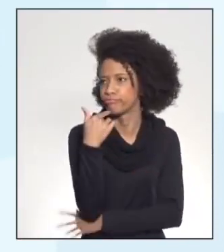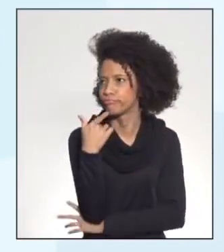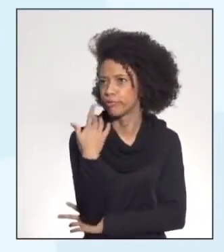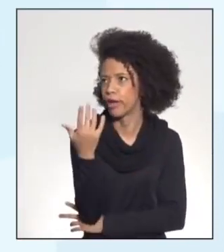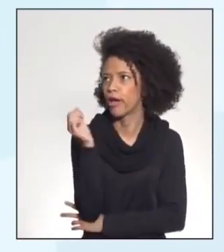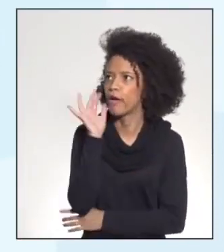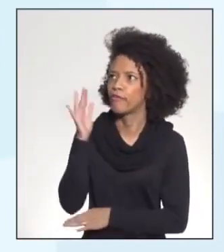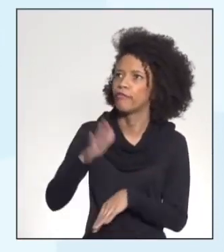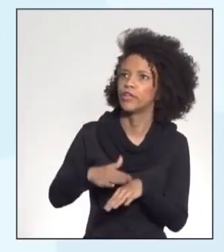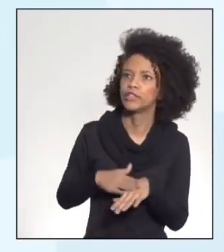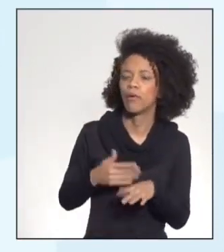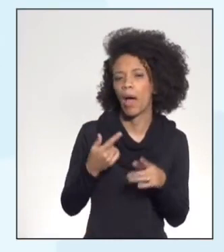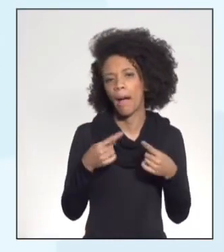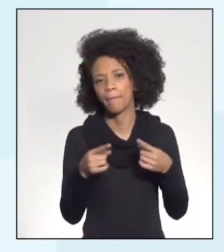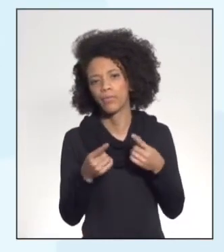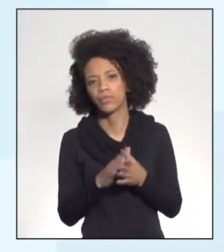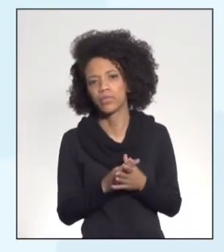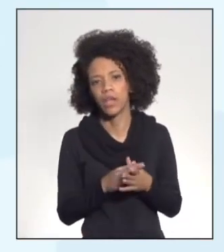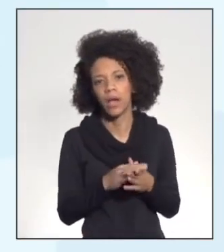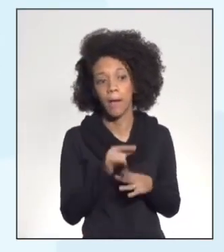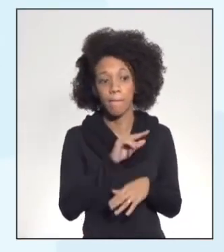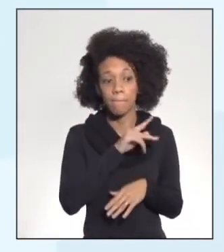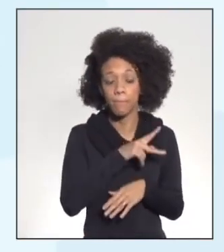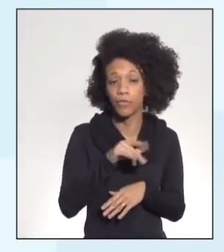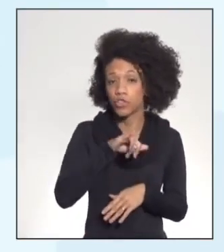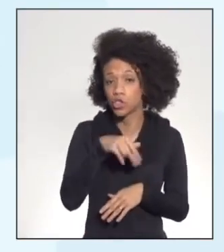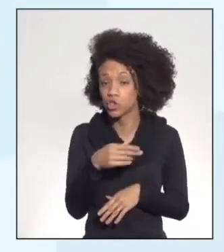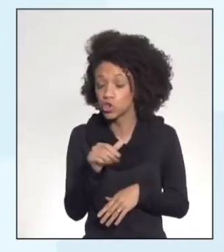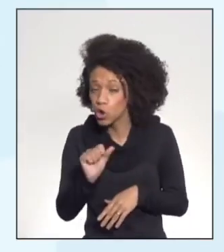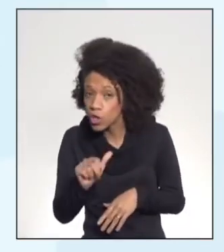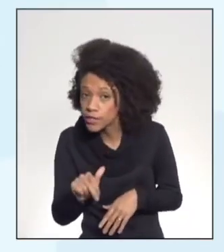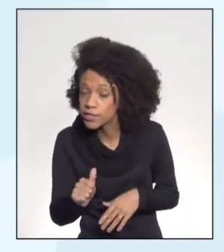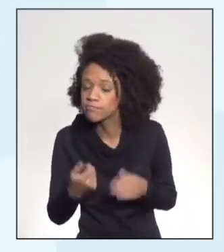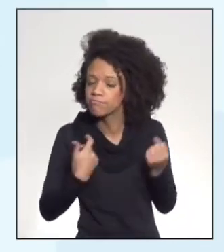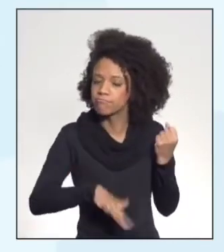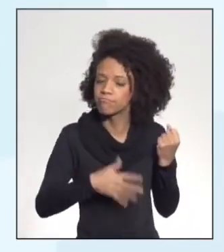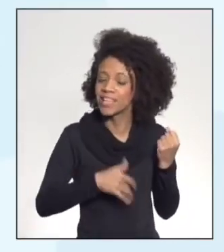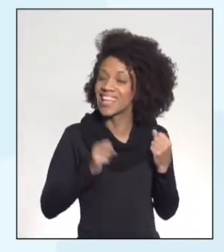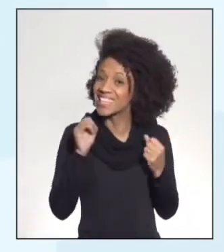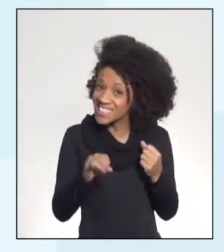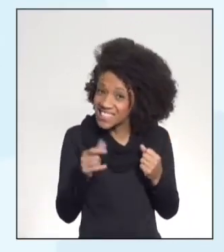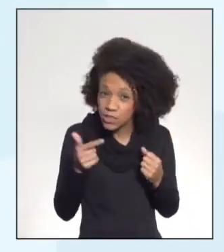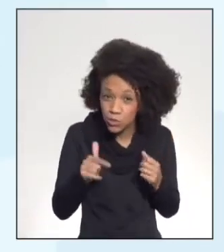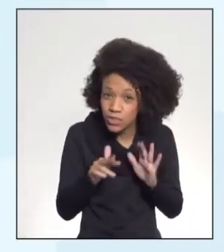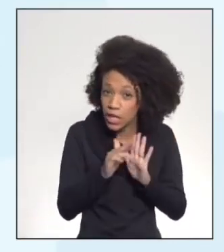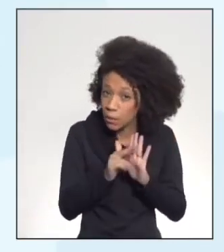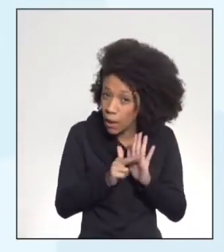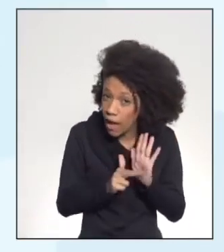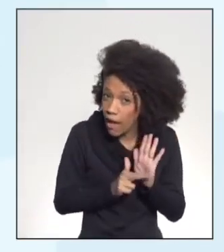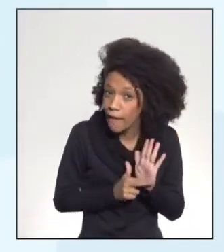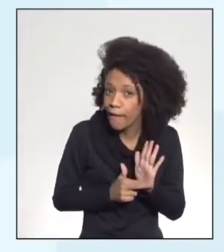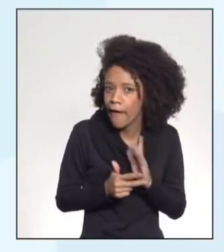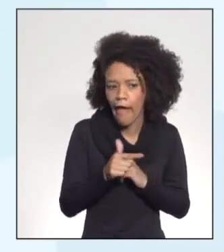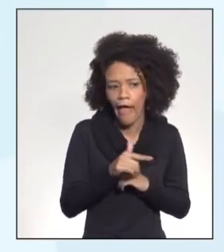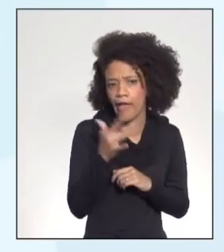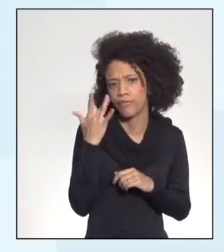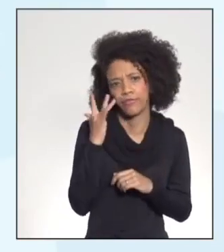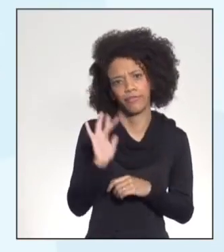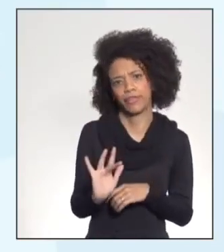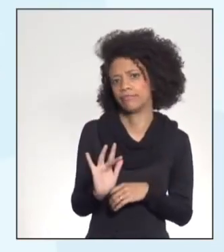para o Jonas tocar no violão. Se não tiver uma regra certinha e bem descrito, ele não vai saber tocar para mim, né,